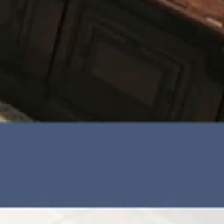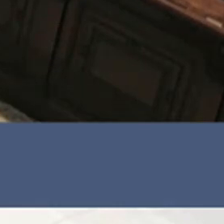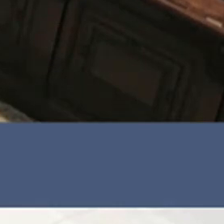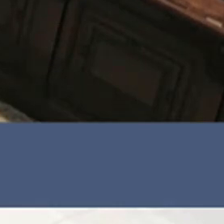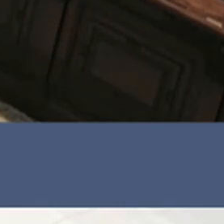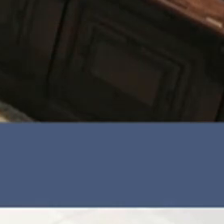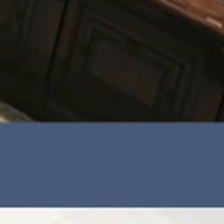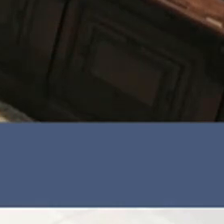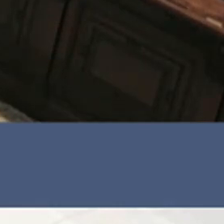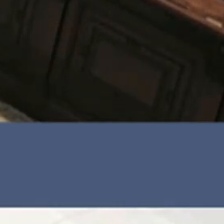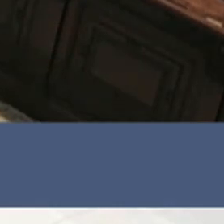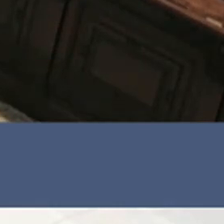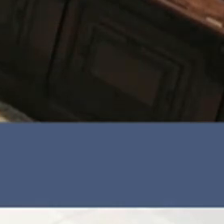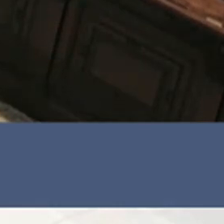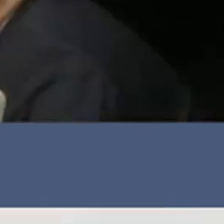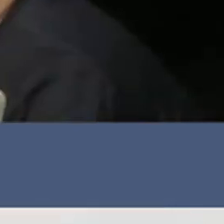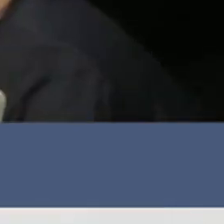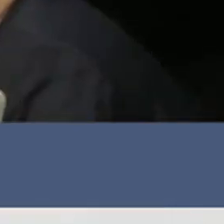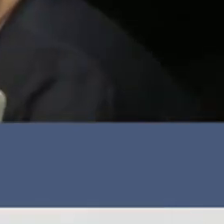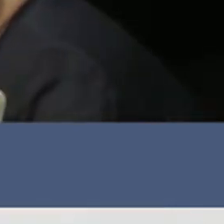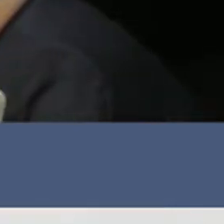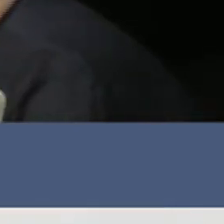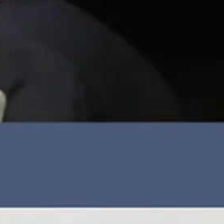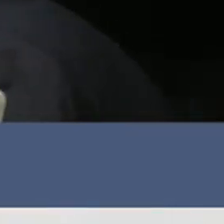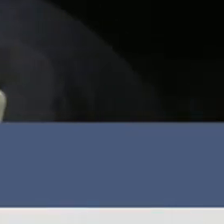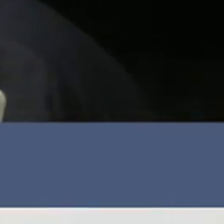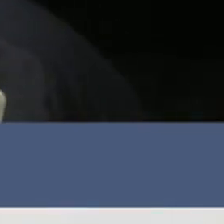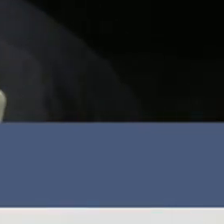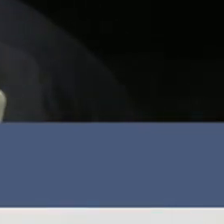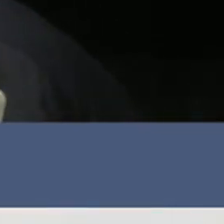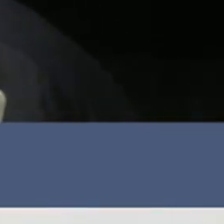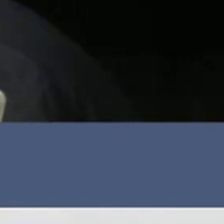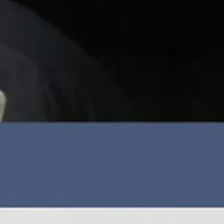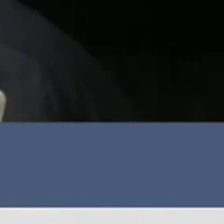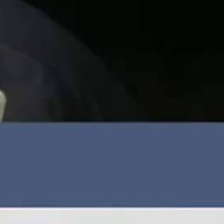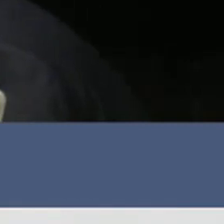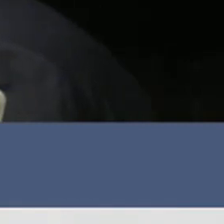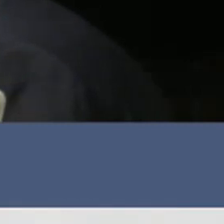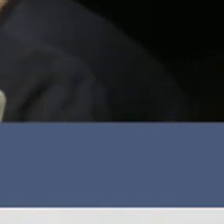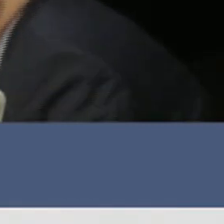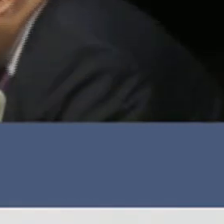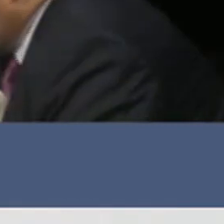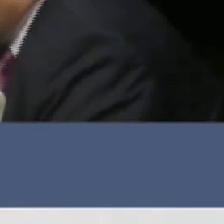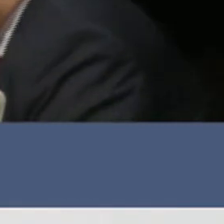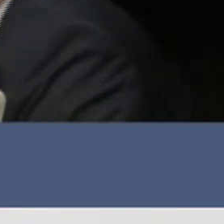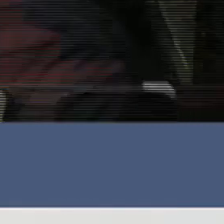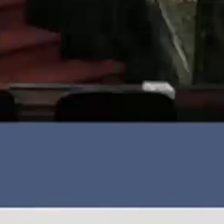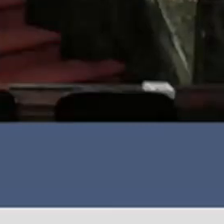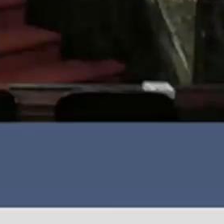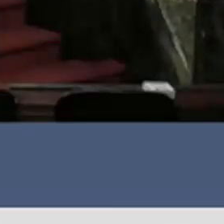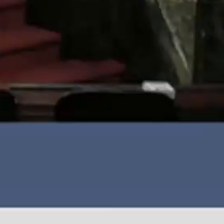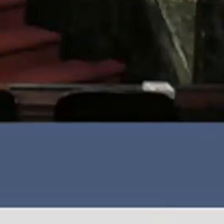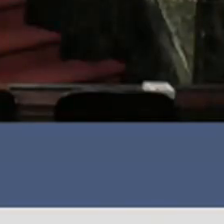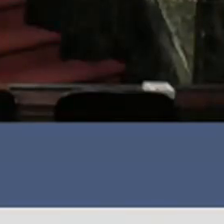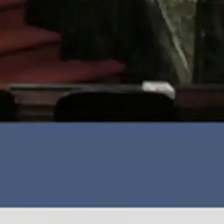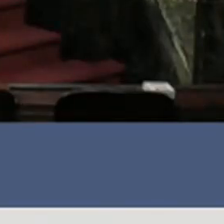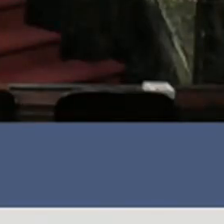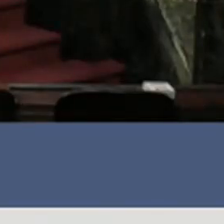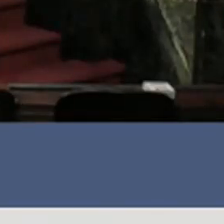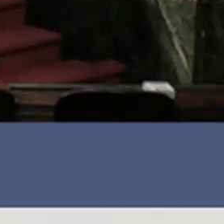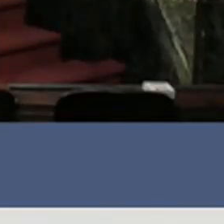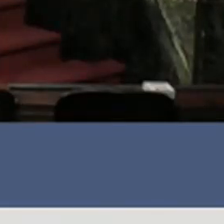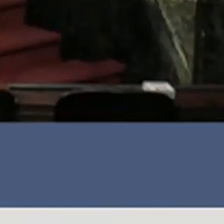minutos. Lida e aprovada a ata, passa-se à ordem do dia. Anuncio, em regime de urgência e